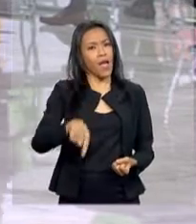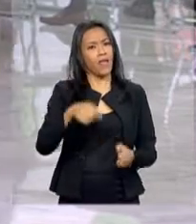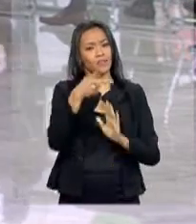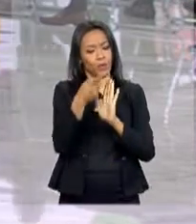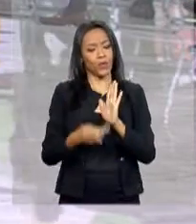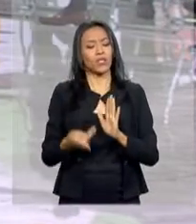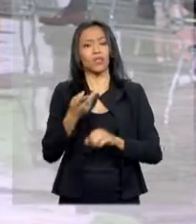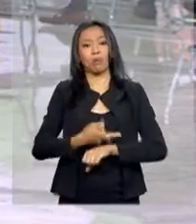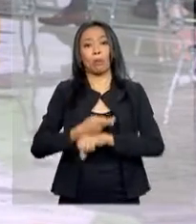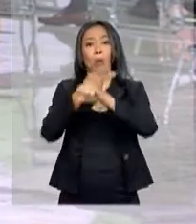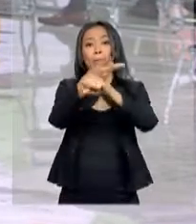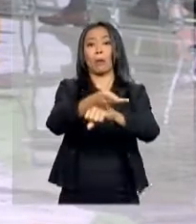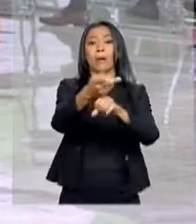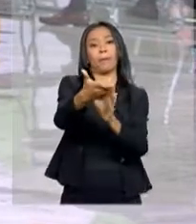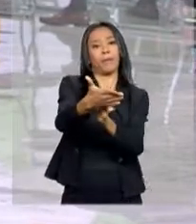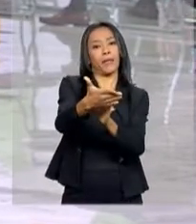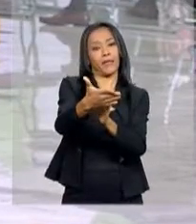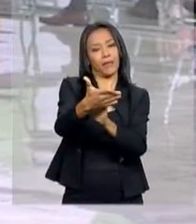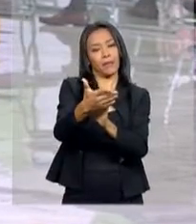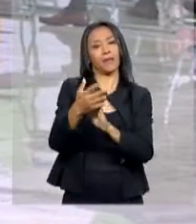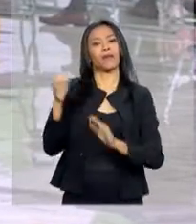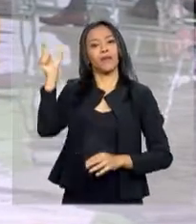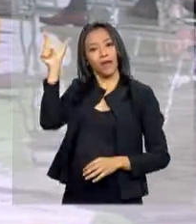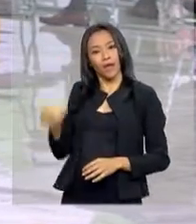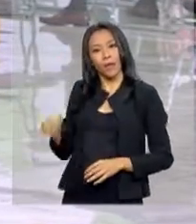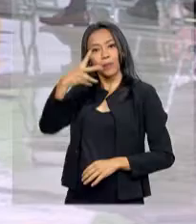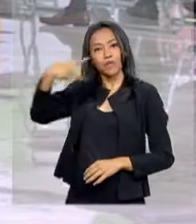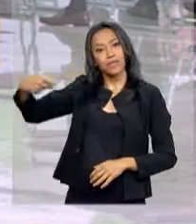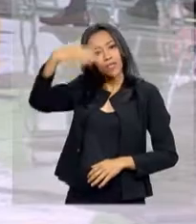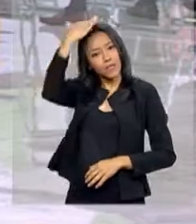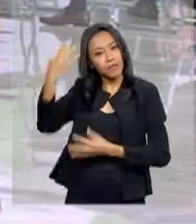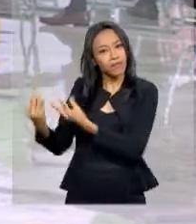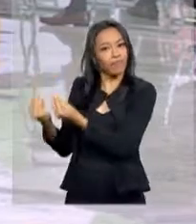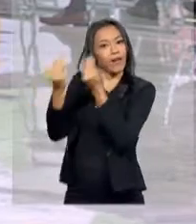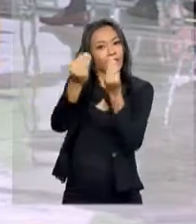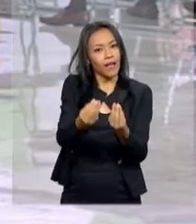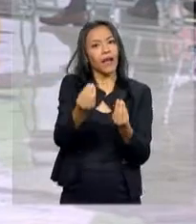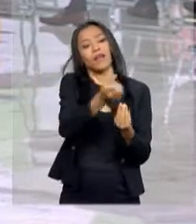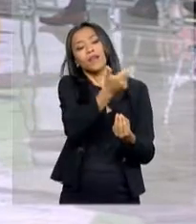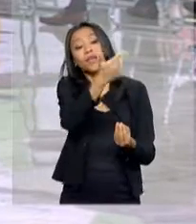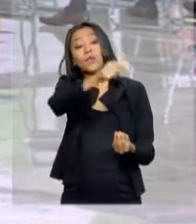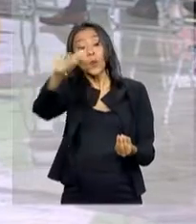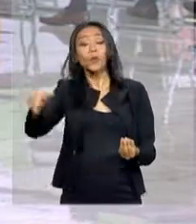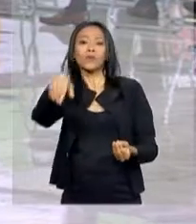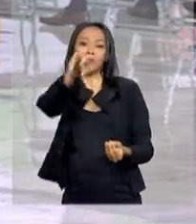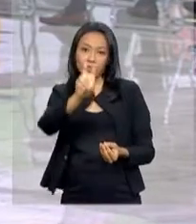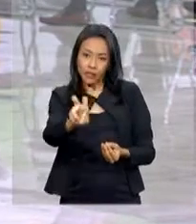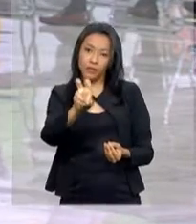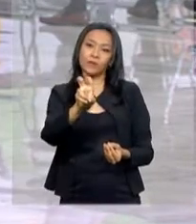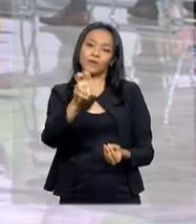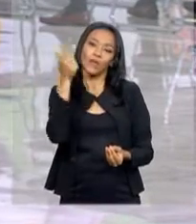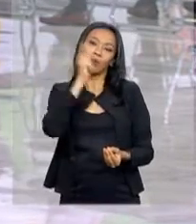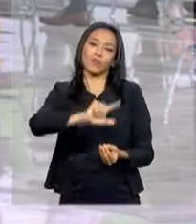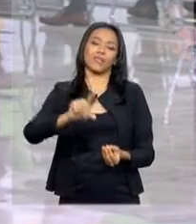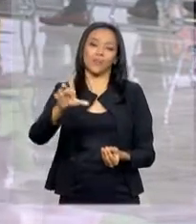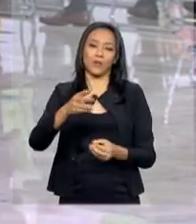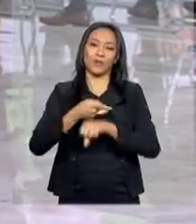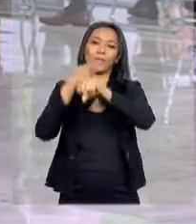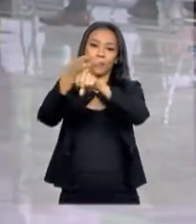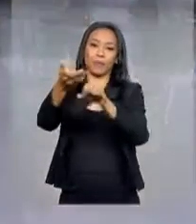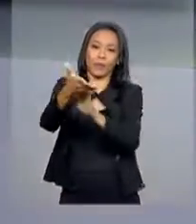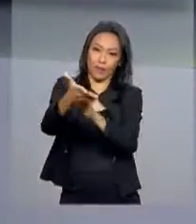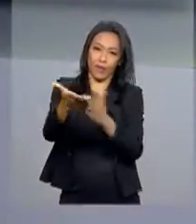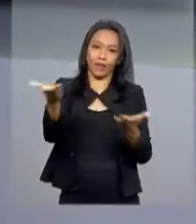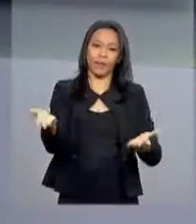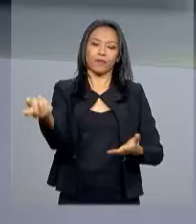projeto recebendo a premiação das mãos do presidente Michel Temer, assim como a outras 5 iniciativas também vencedoras. Voltamos com